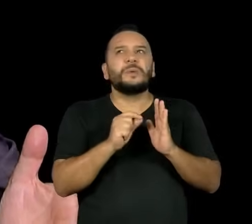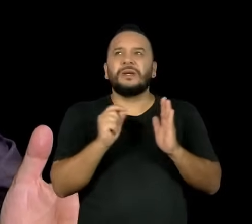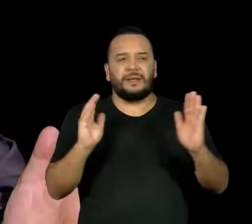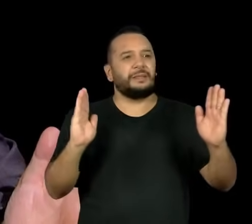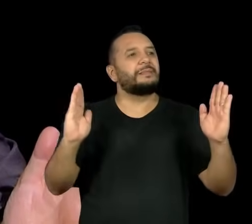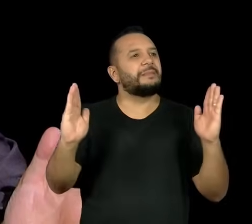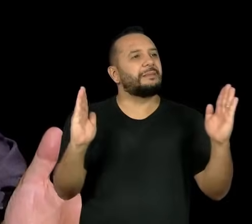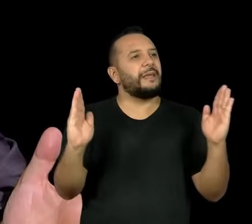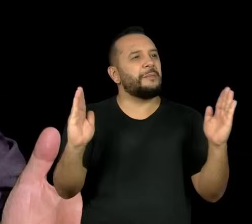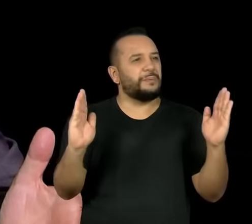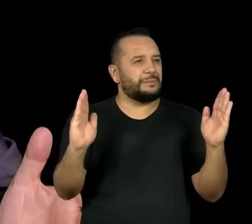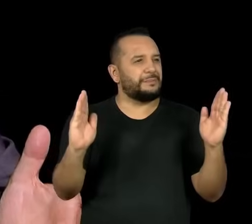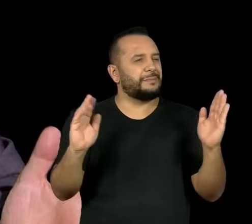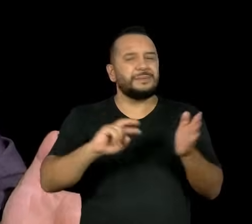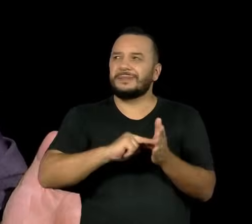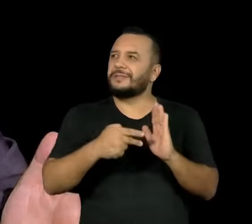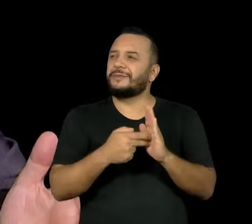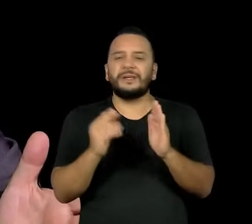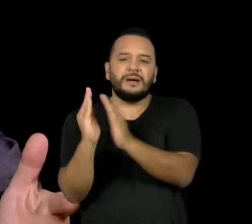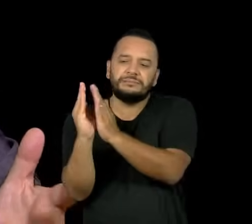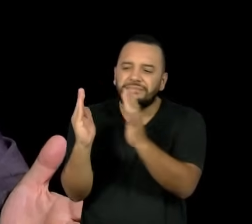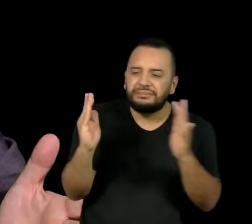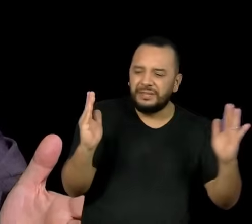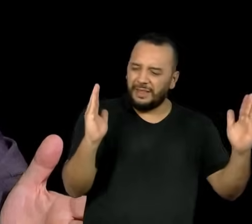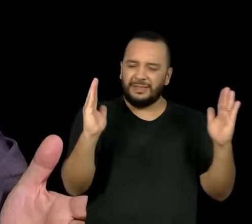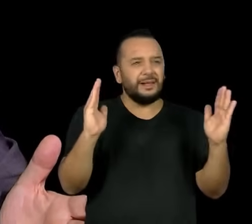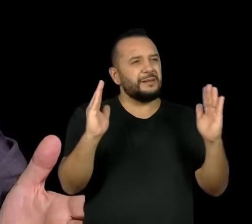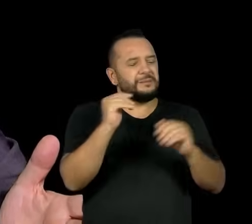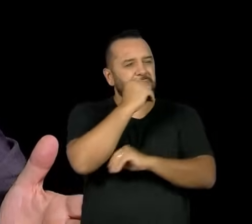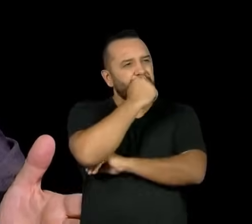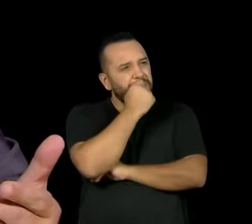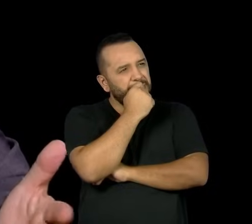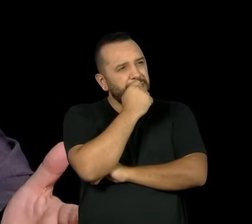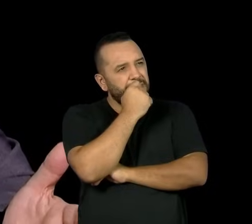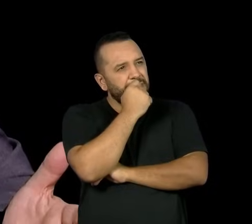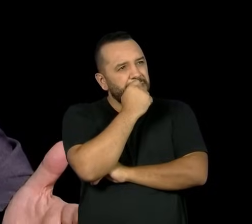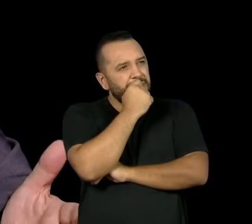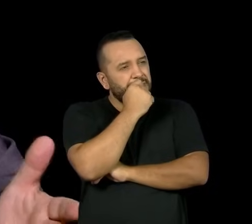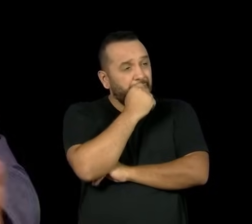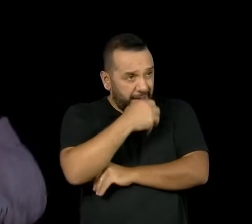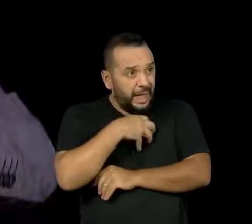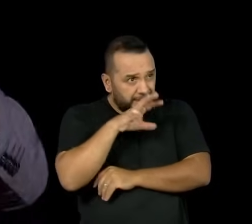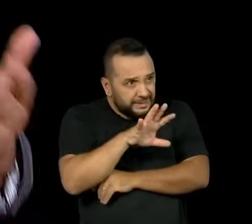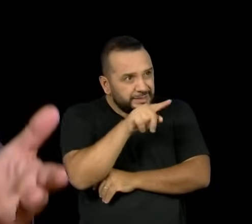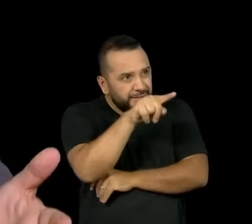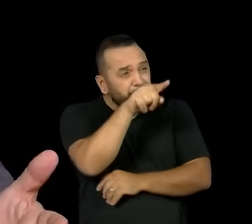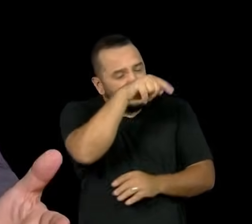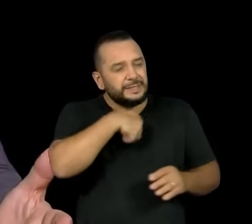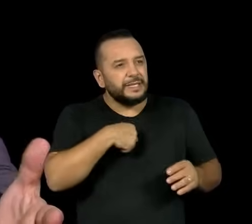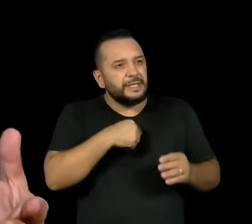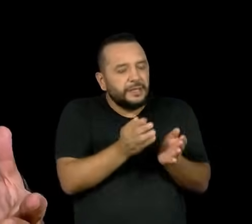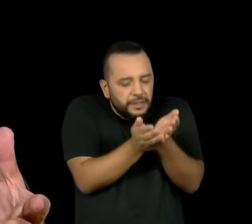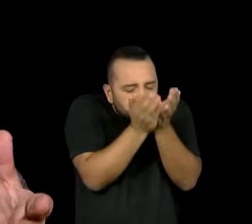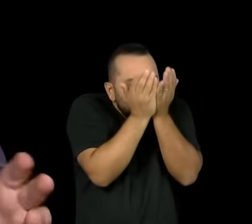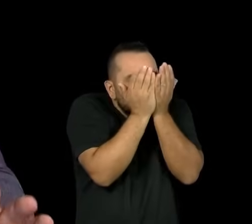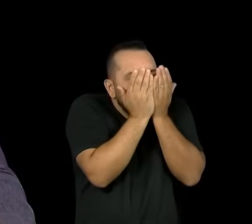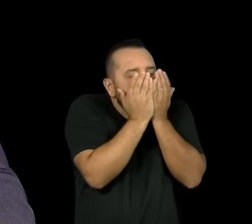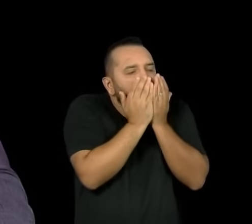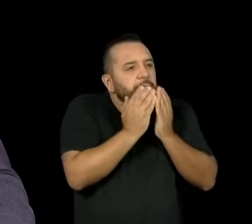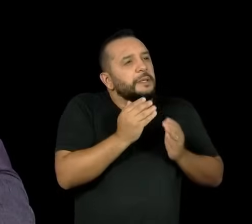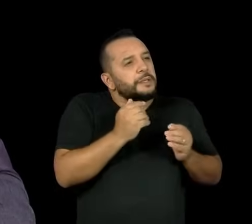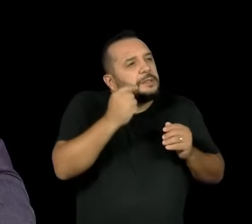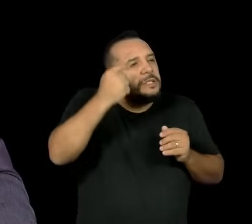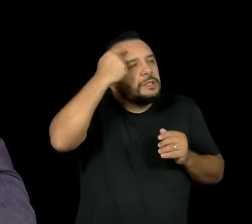Foi uma pergunta que eu tinha para a planta. É assim que se faz, você faz uma pergunta e ela